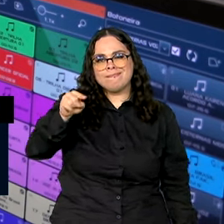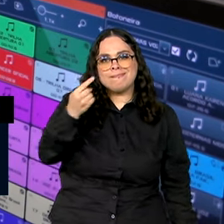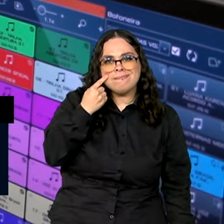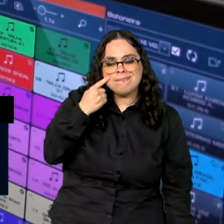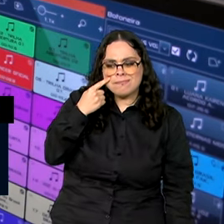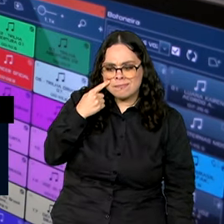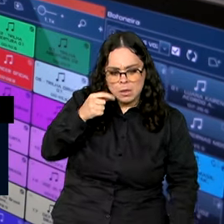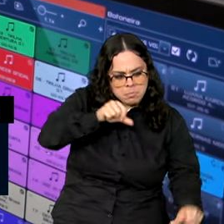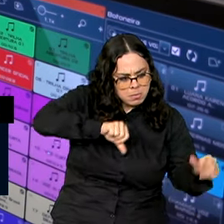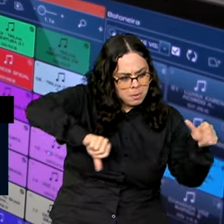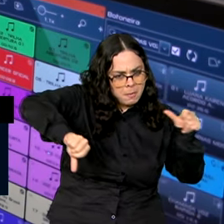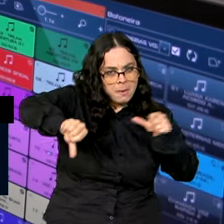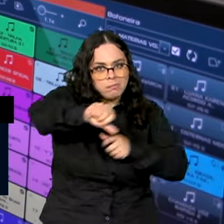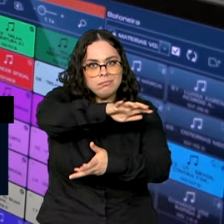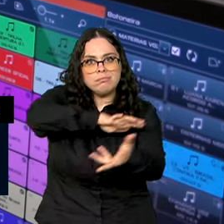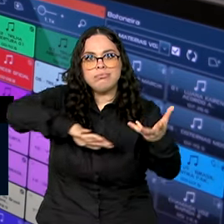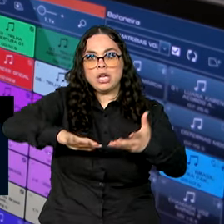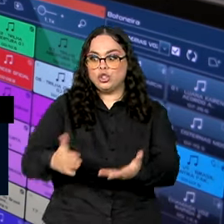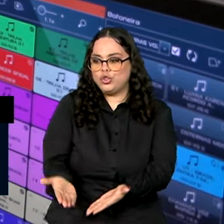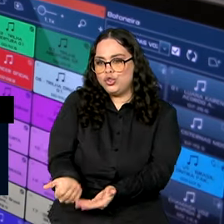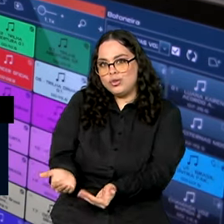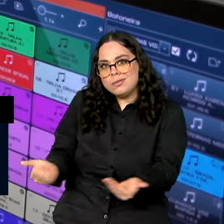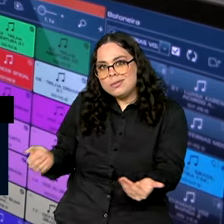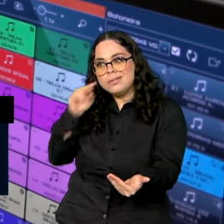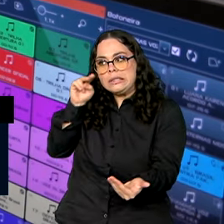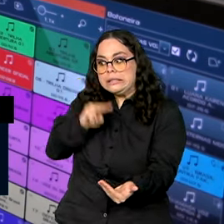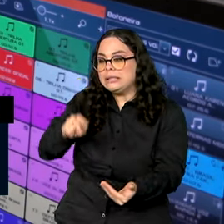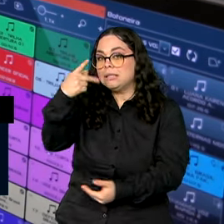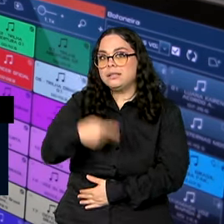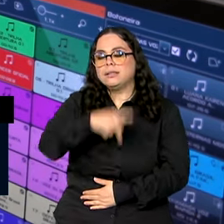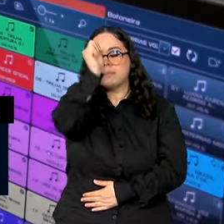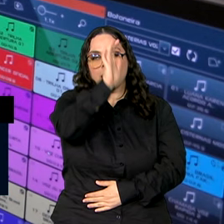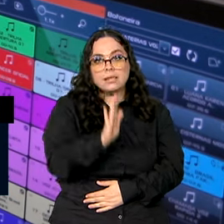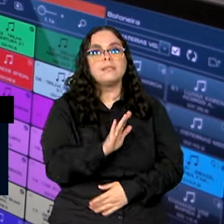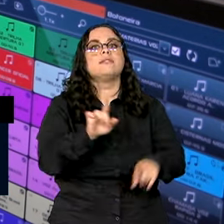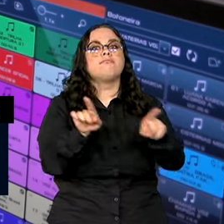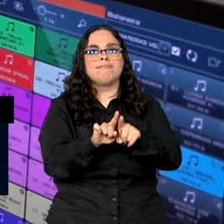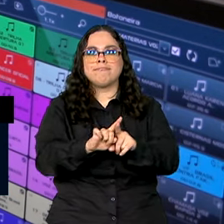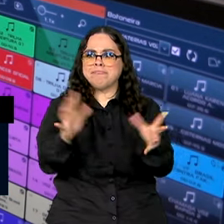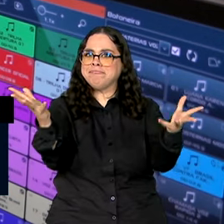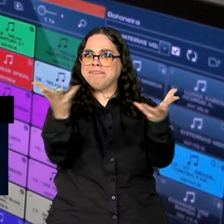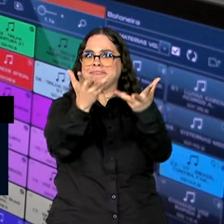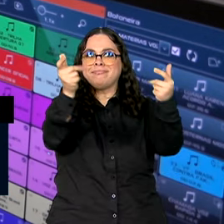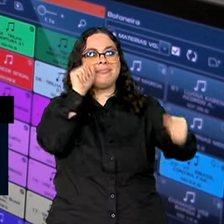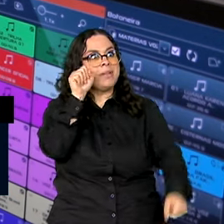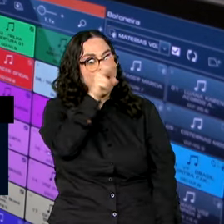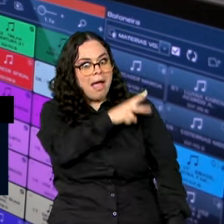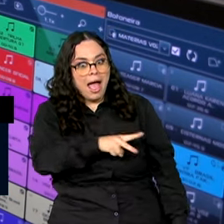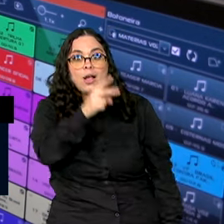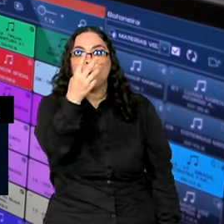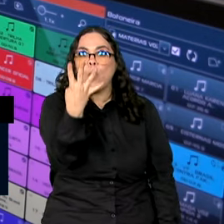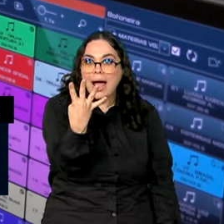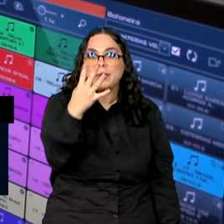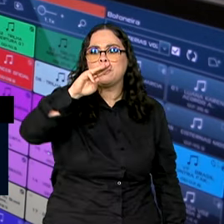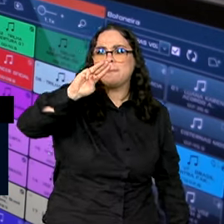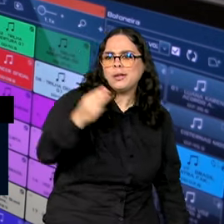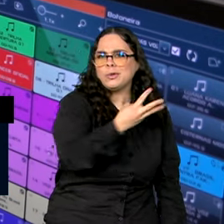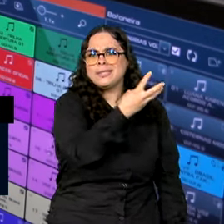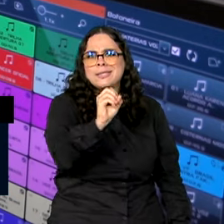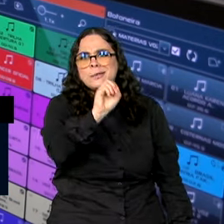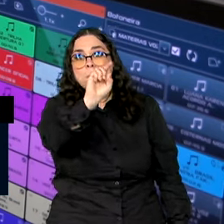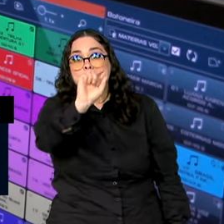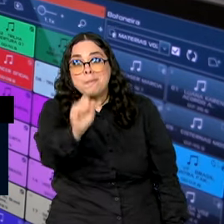tem uma mobilização importante de toda a juventude né brasileira e é fantástico você ver 4. 300.000